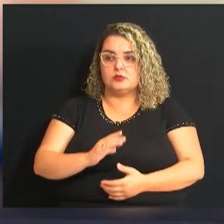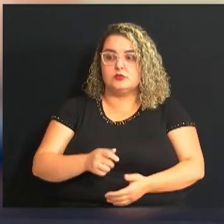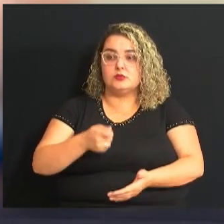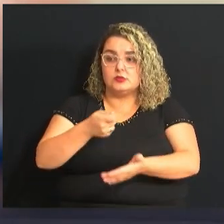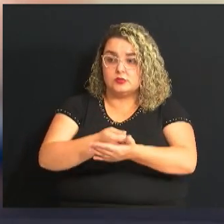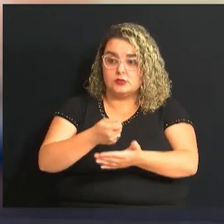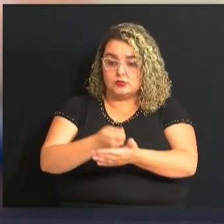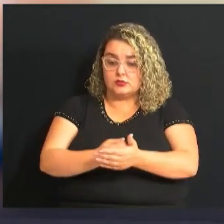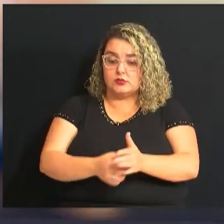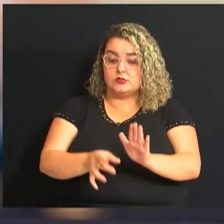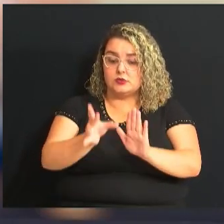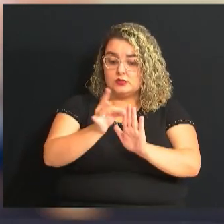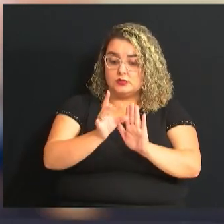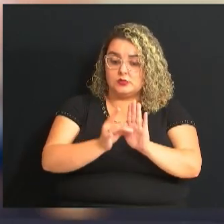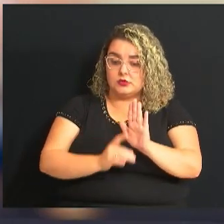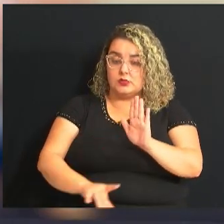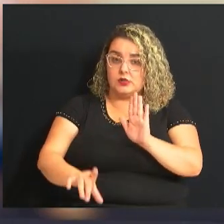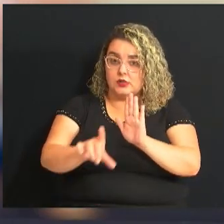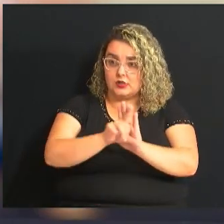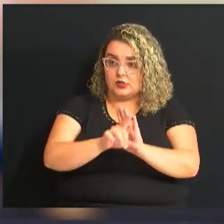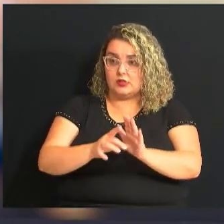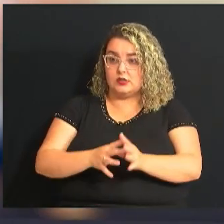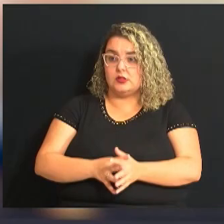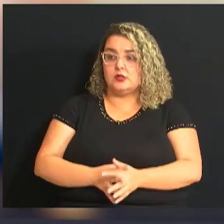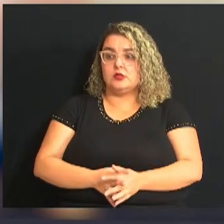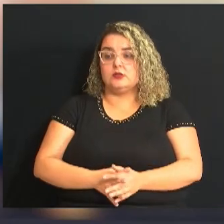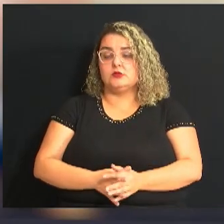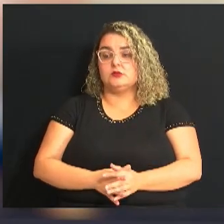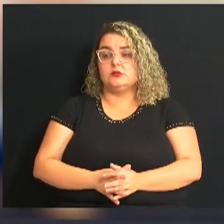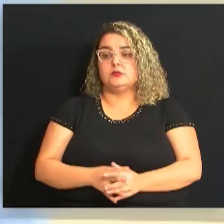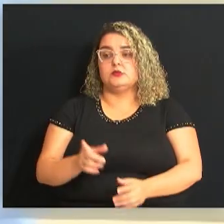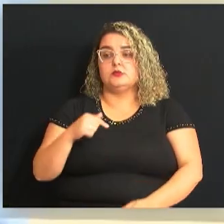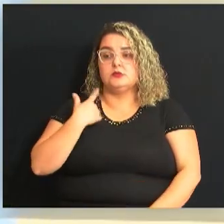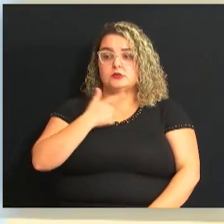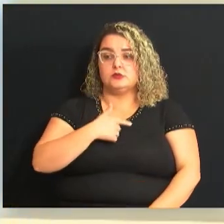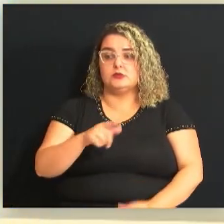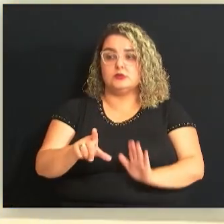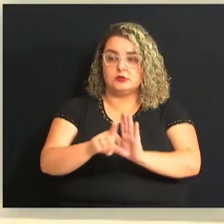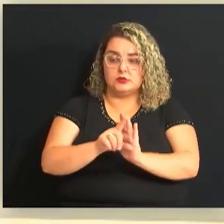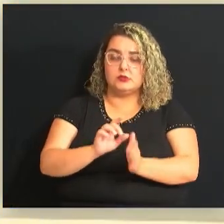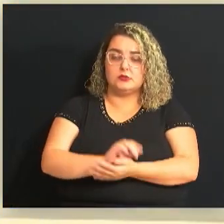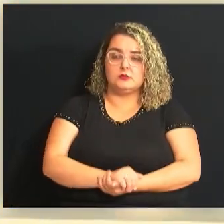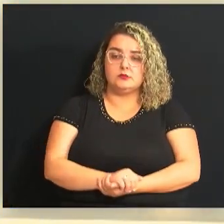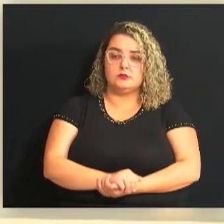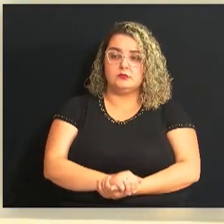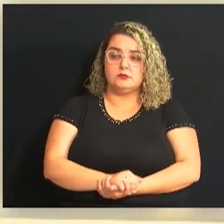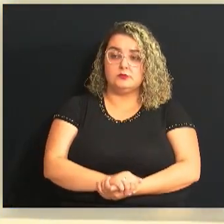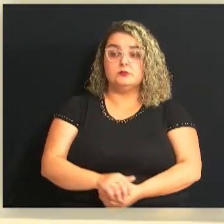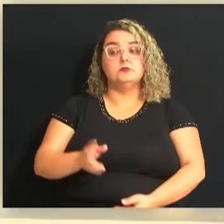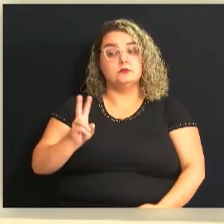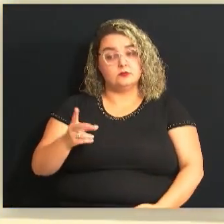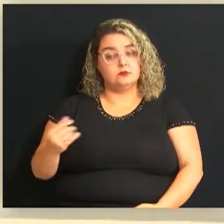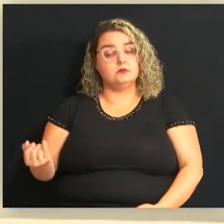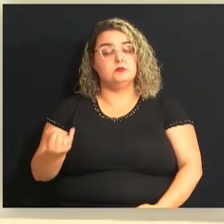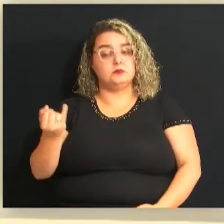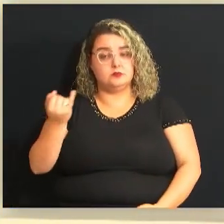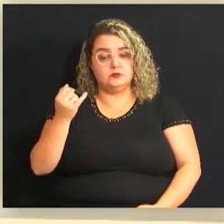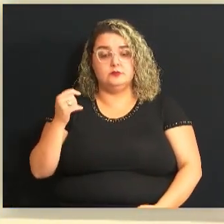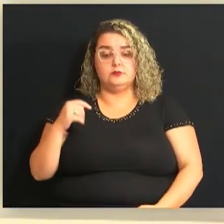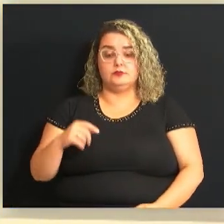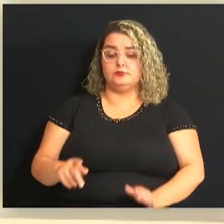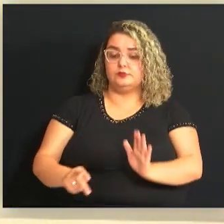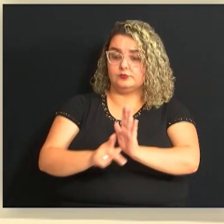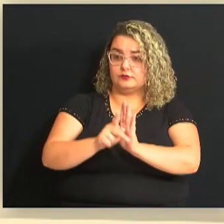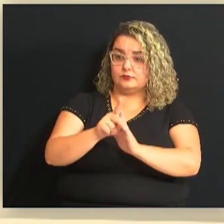toda a questão das nossas legalidades. É sempre importante, porque os projetos, a maioria deles